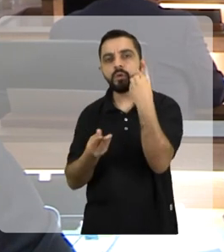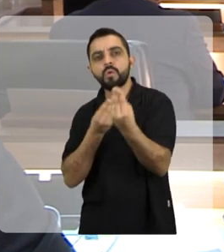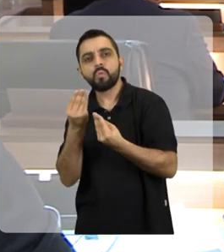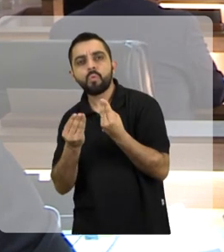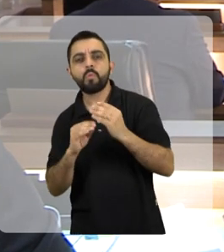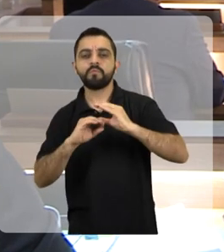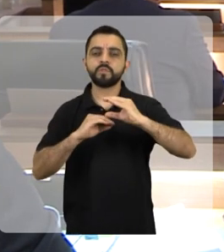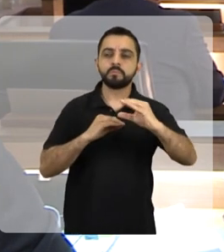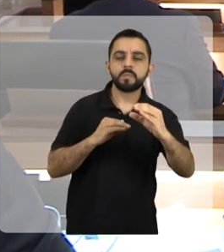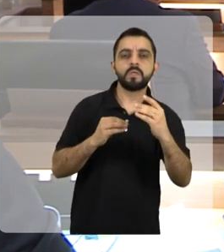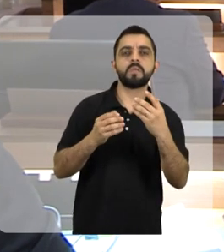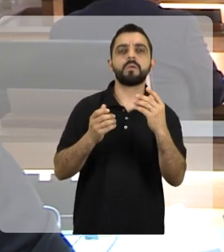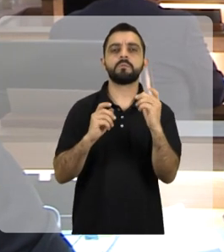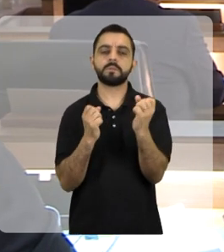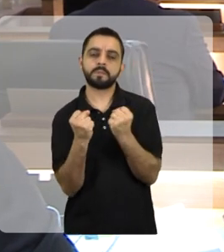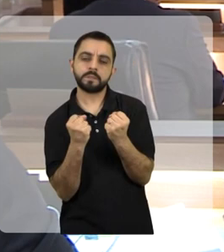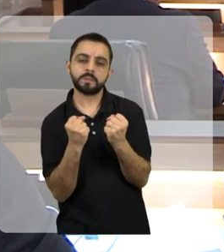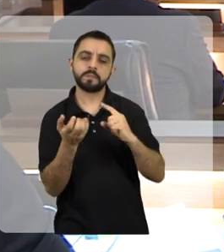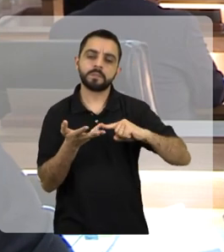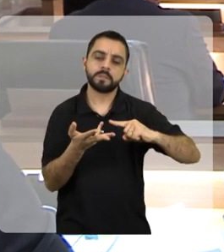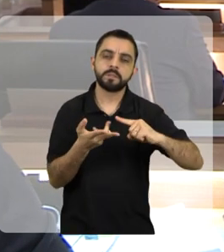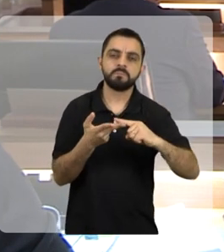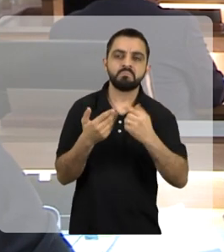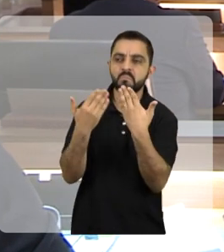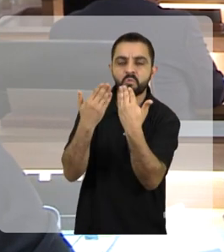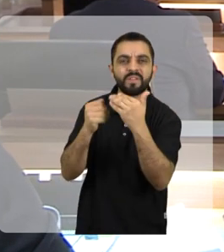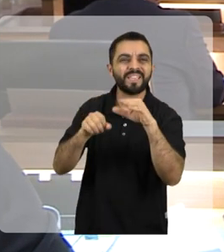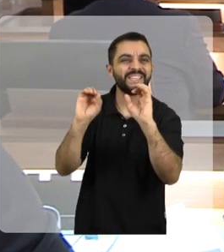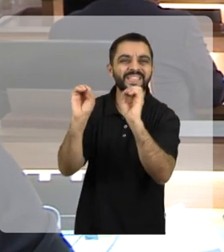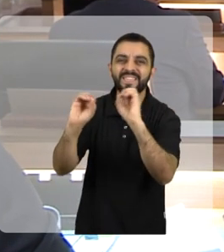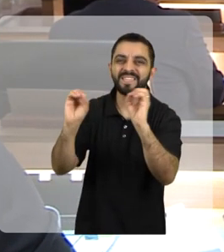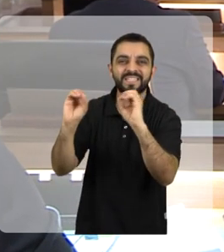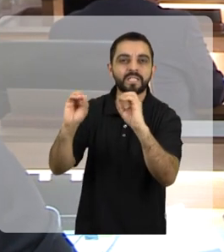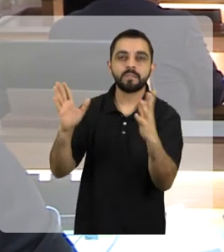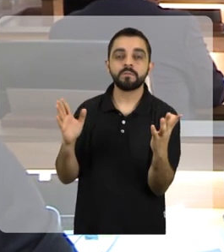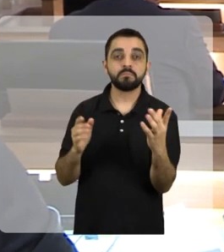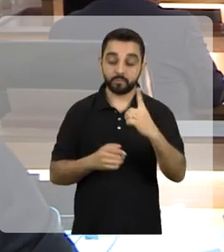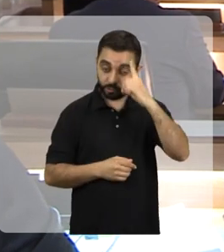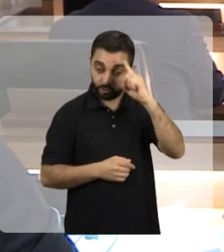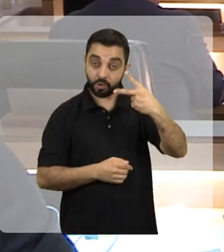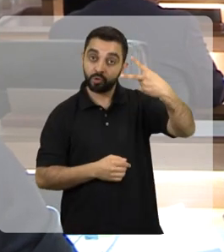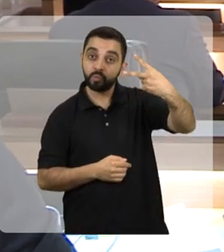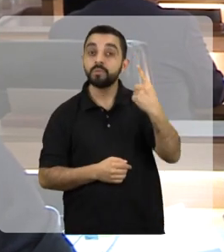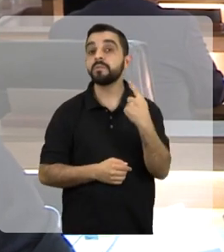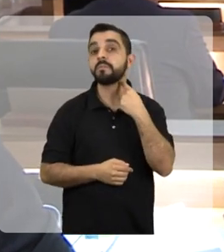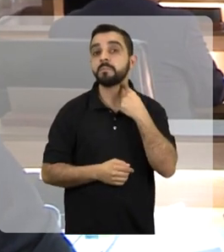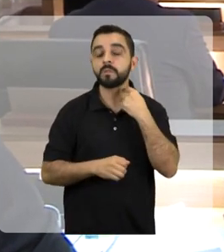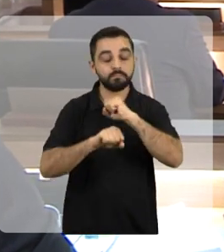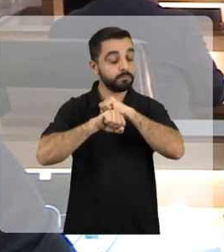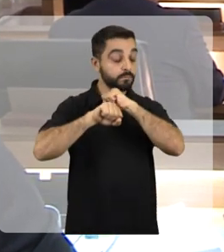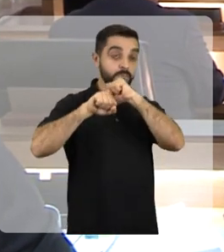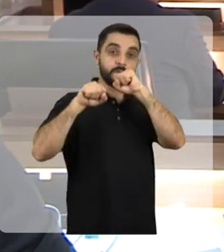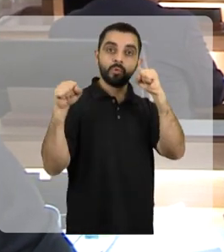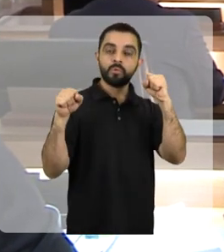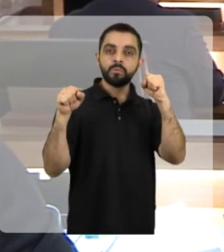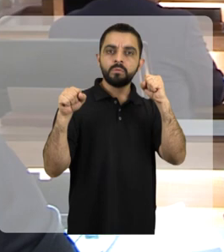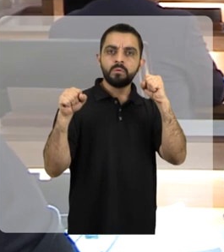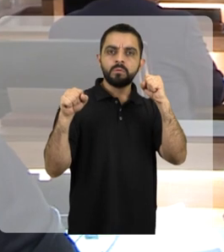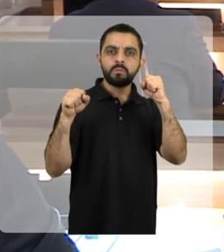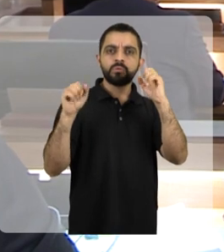Foi perguntado aonde que podemos ajustar. Nada disso aconteceu. No dia 2 de maio, nós amanhecemos